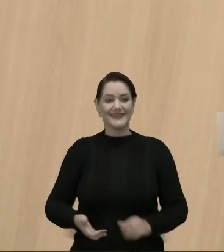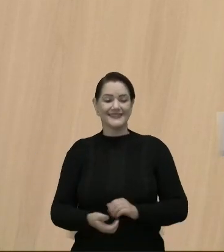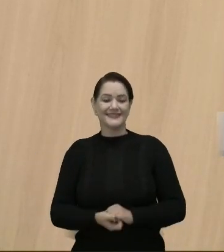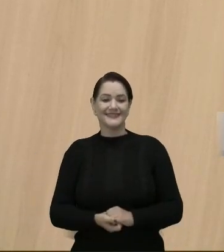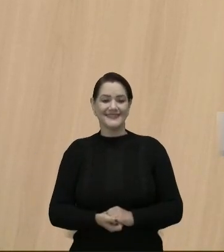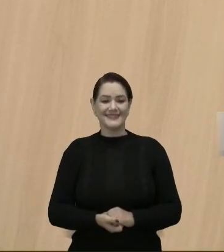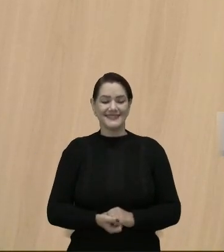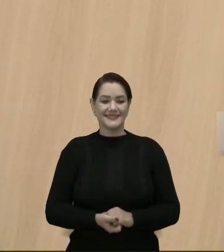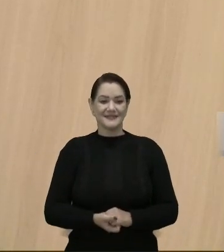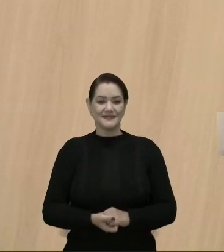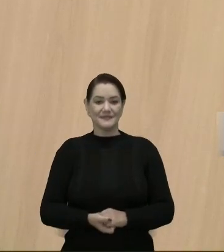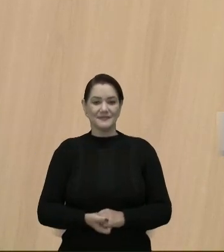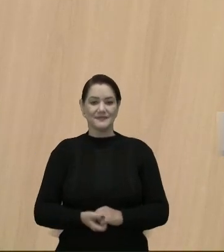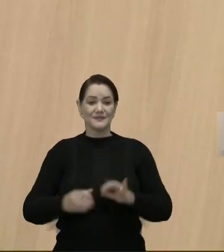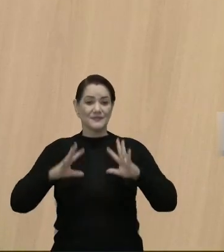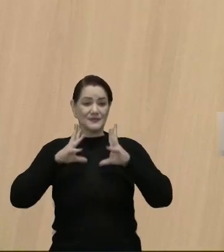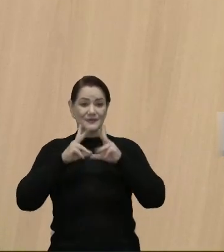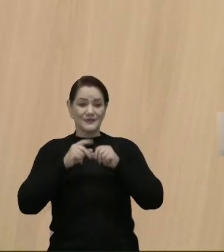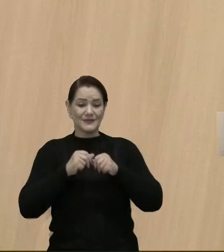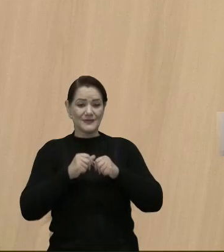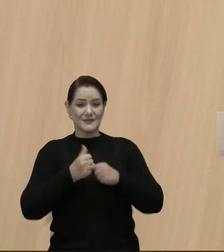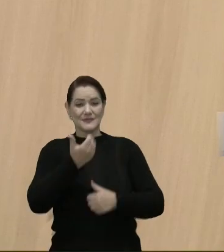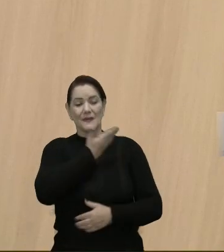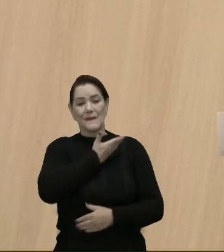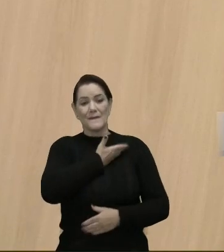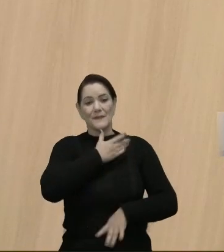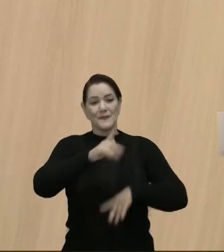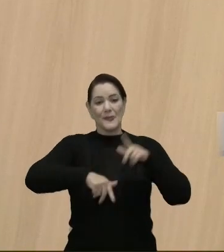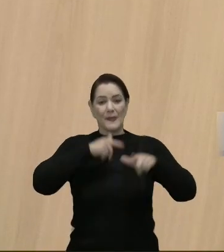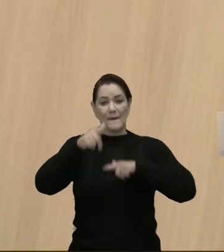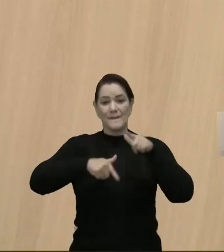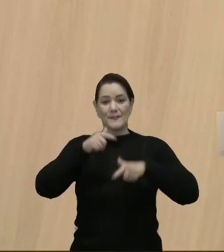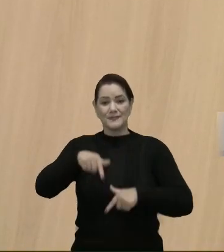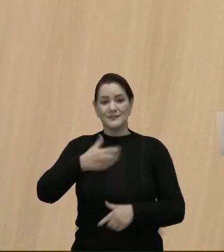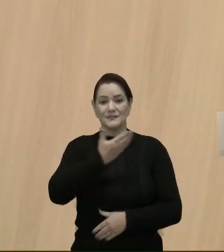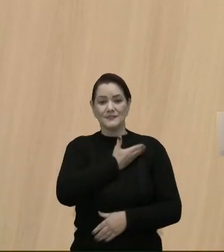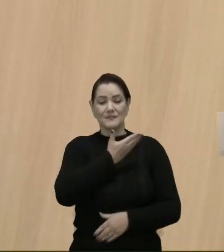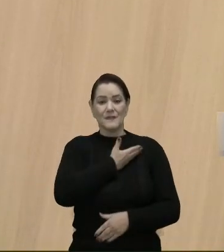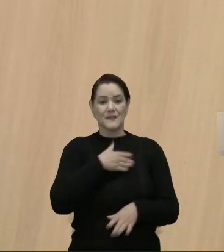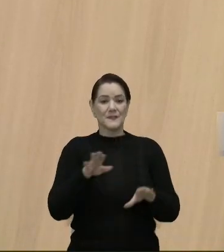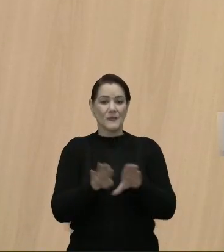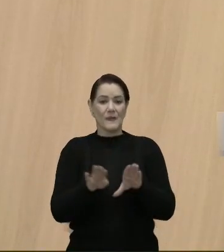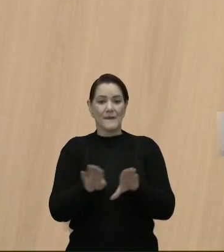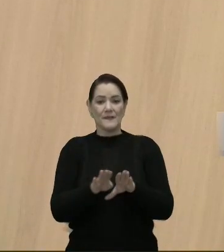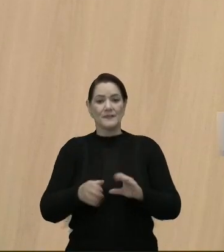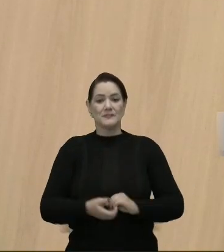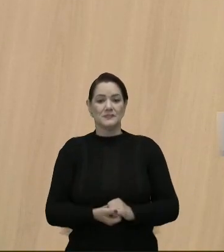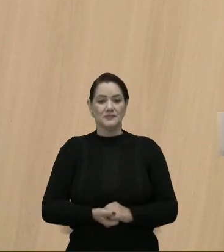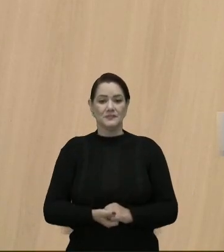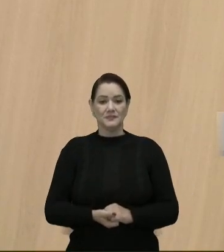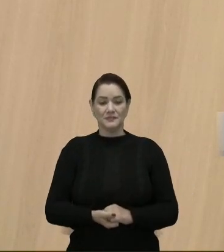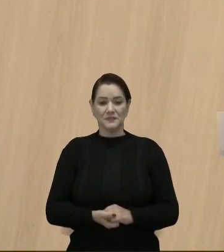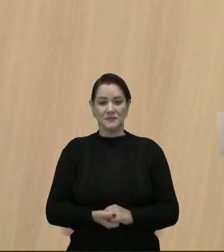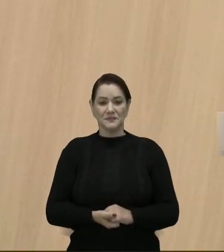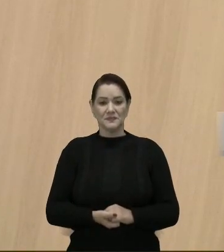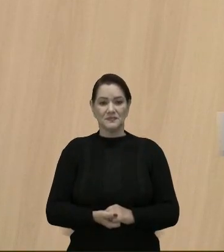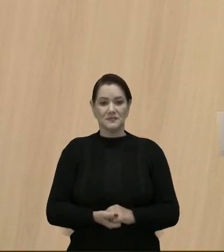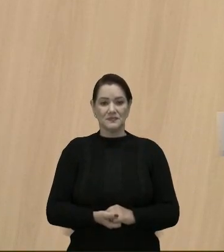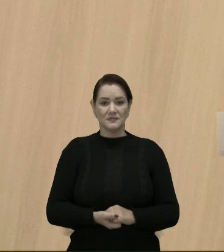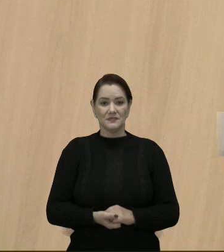E todos os companheiros meus de trabalho aqui, meu amigo aí também. E